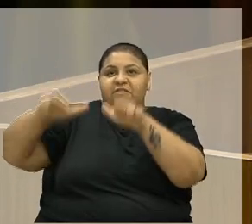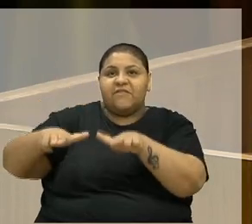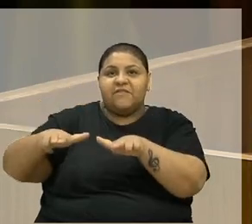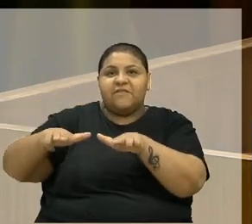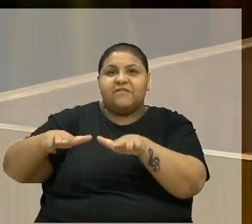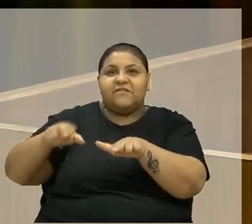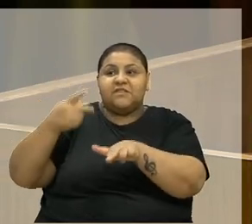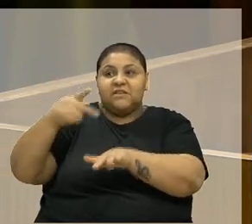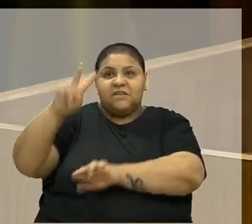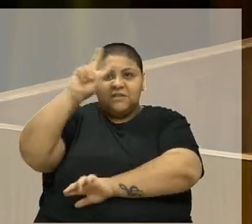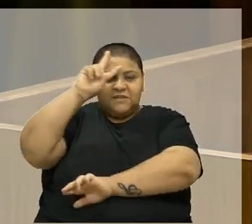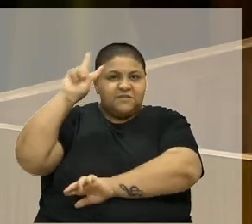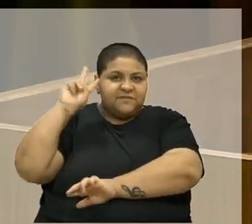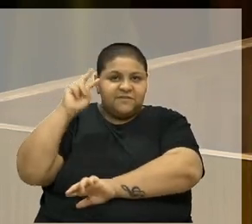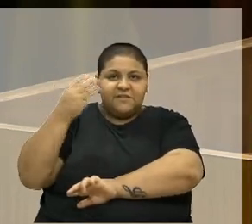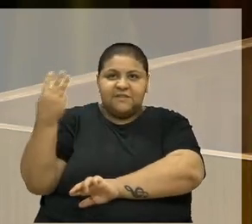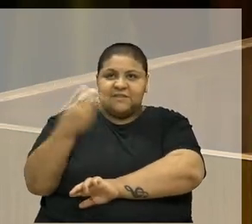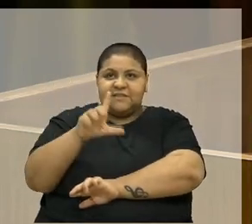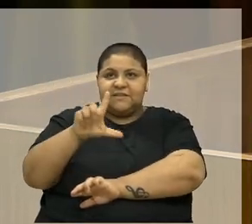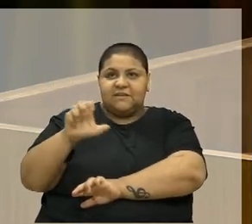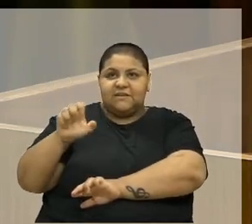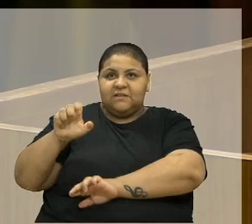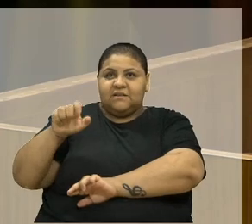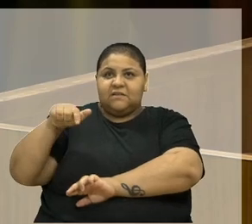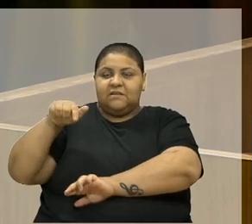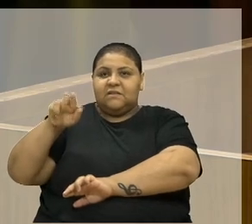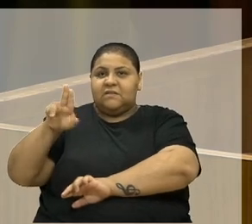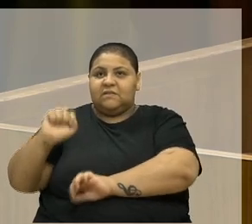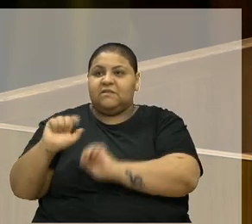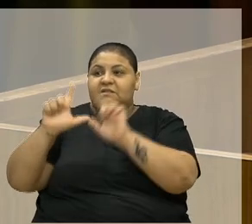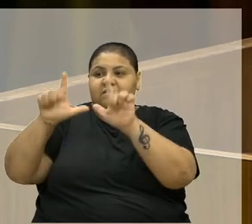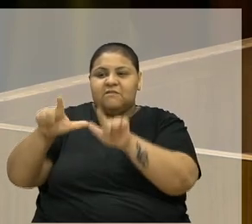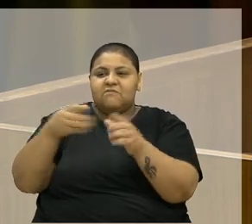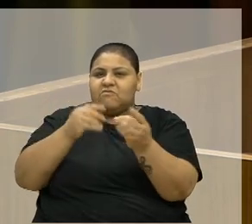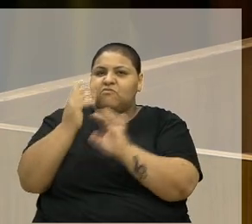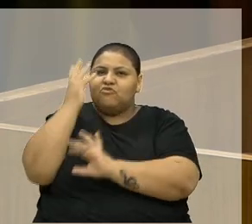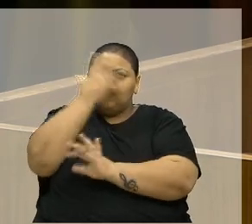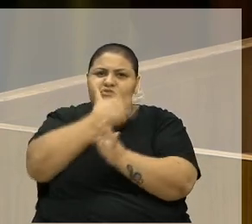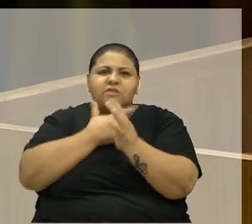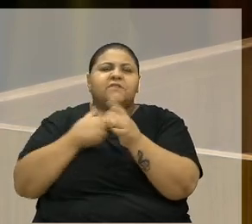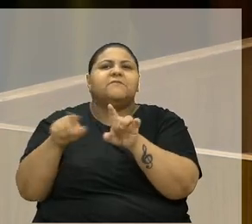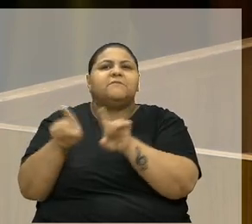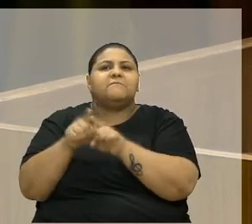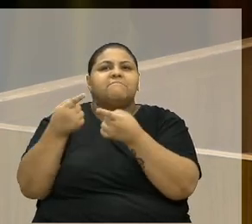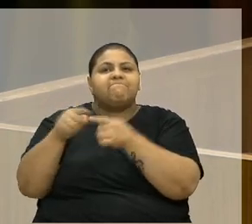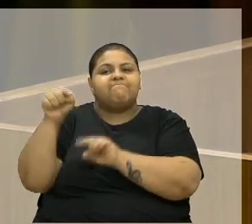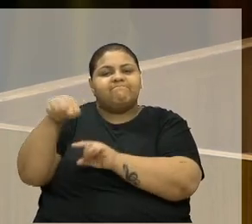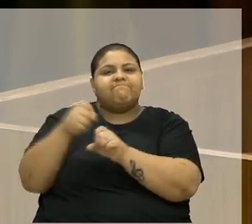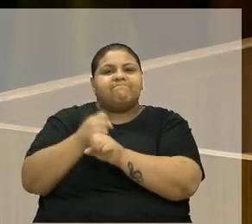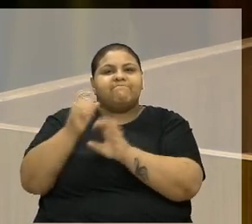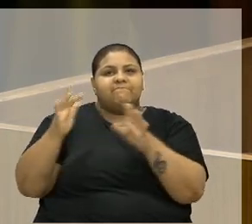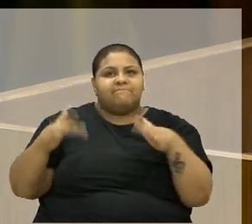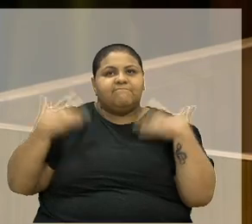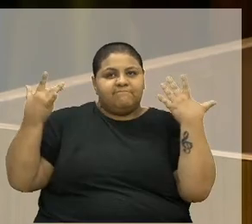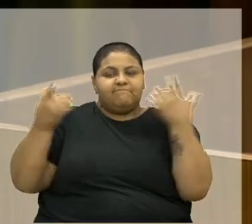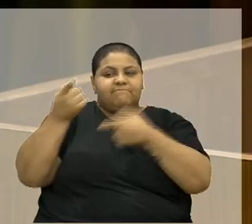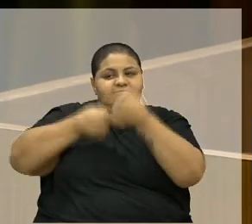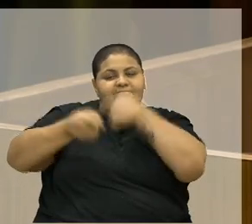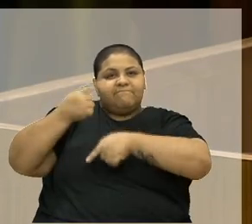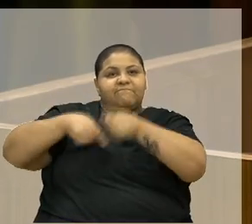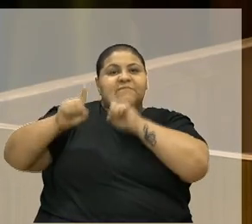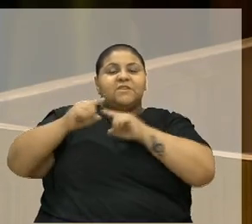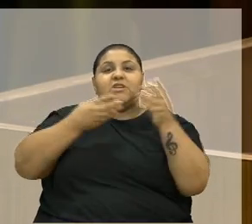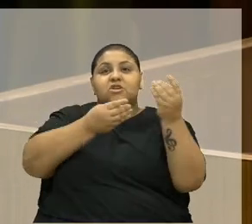na sua região terceira Légua naquele espaço e foi muito bonito também mas essa edição se superou muitos